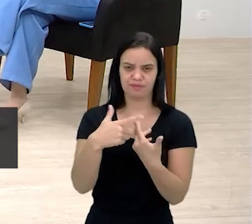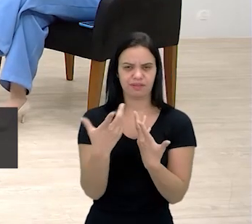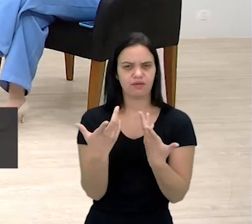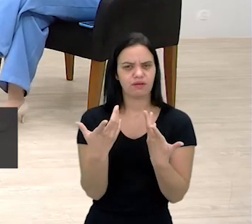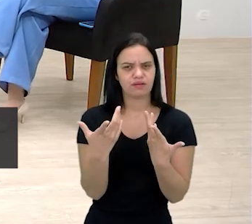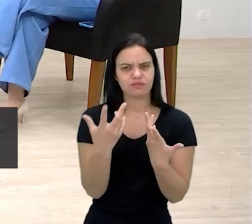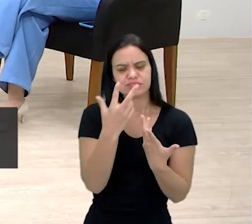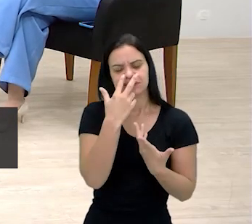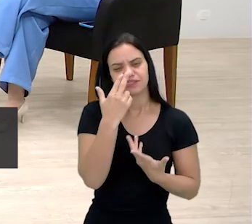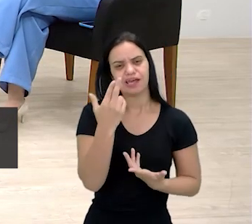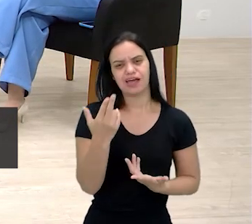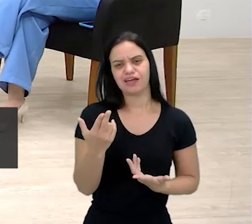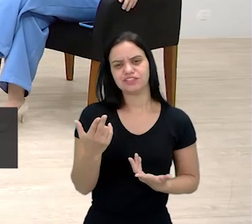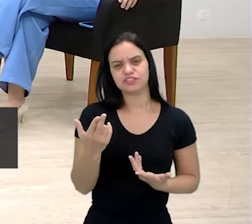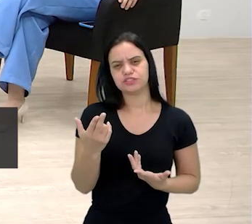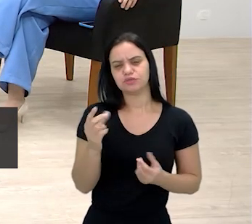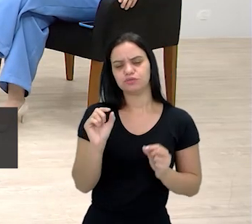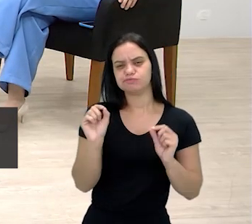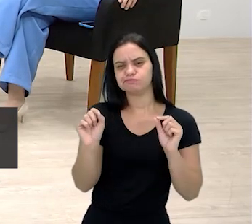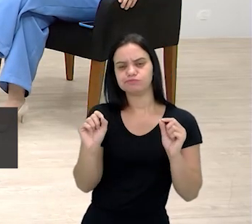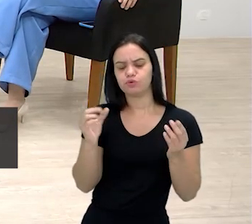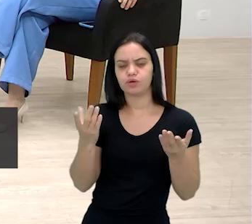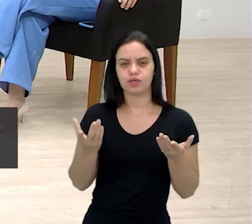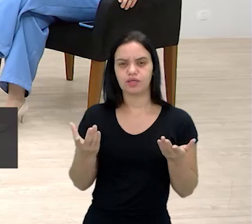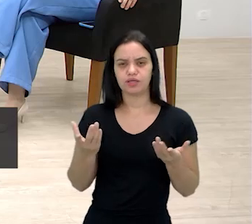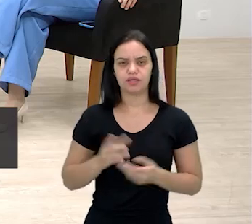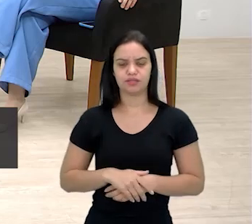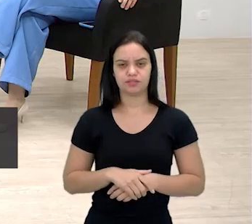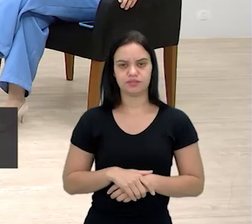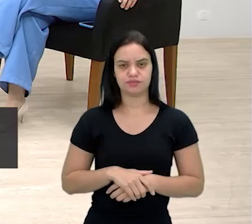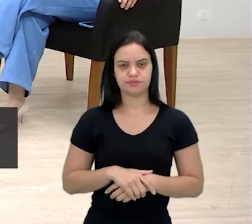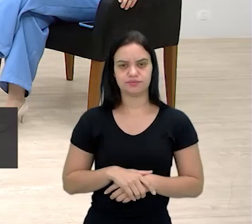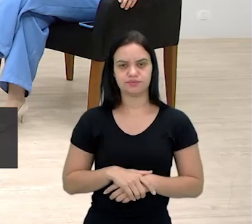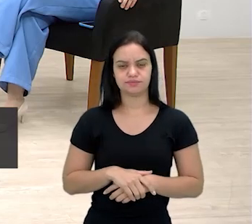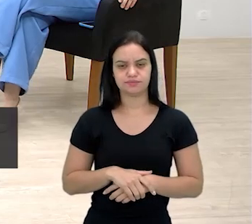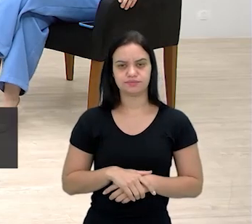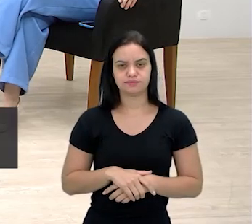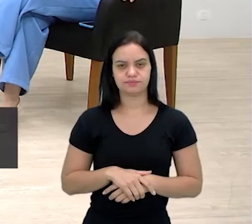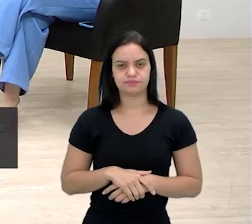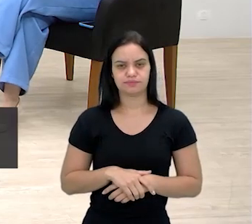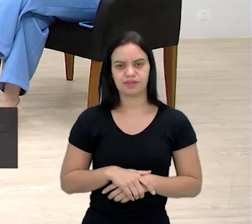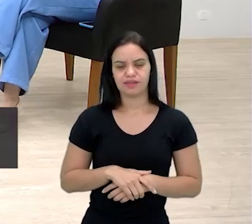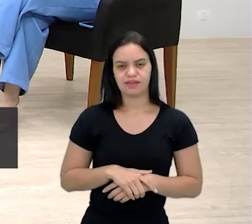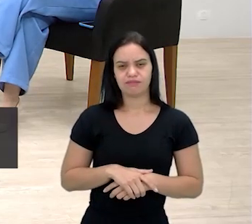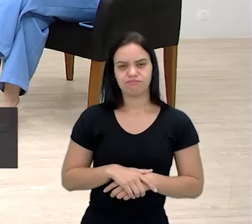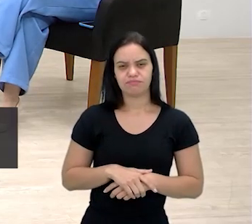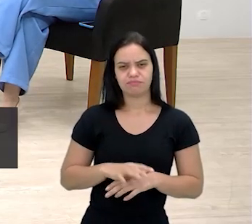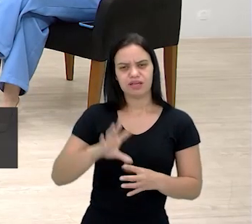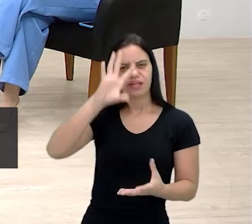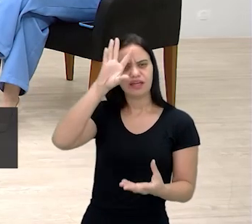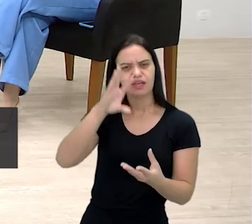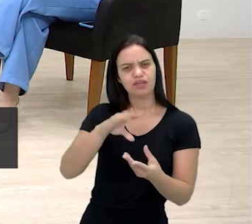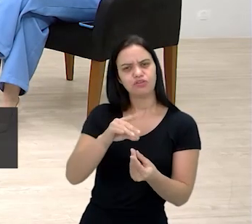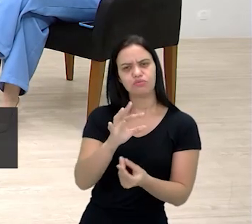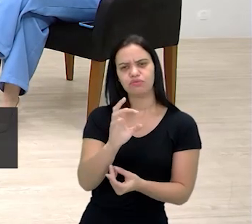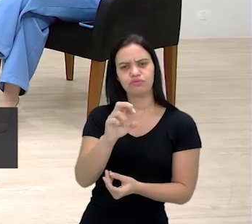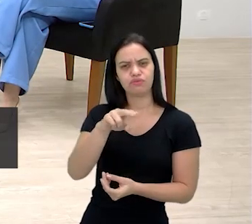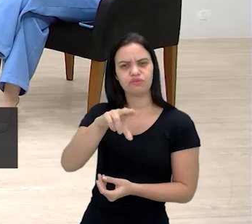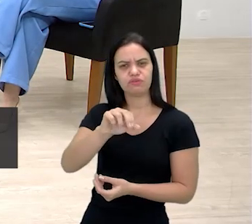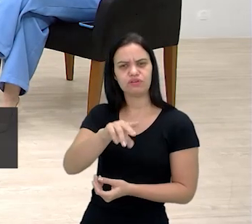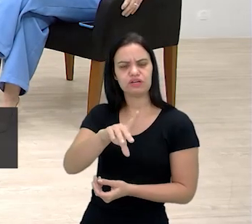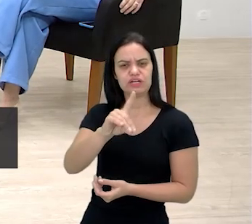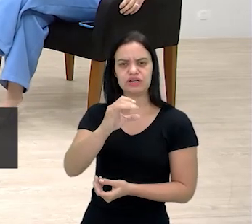você acha, assim, em linhas bem gerais, que senão daqui a pouco a gatinho mia de novo, em linhas bem gerais, como seria o Fernando do Instagram? Como ele